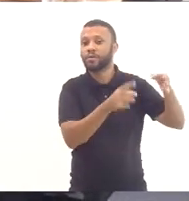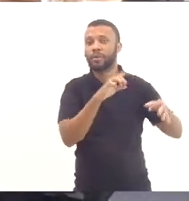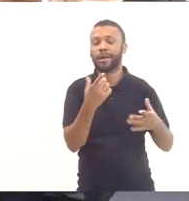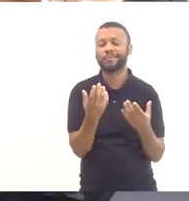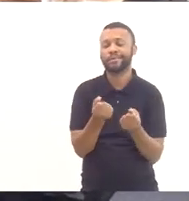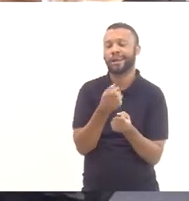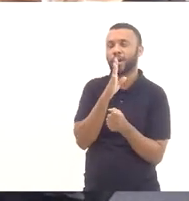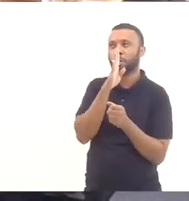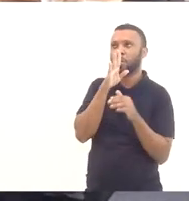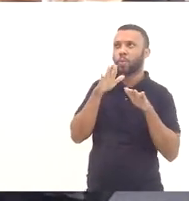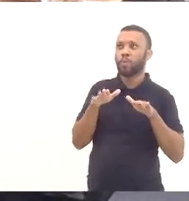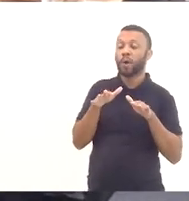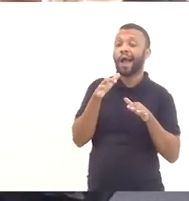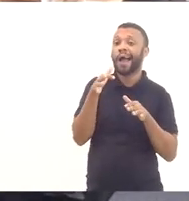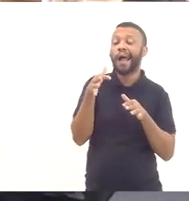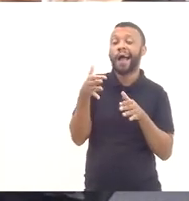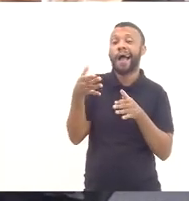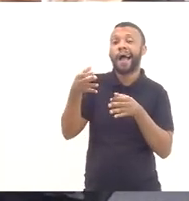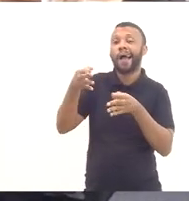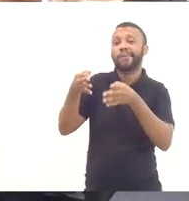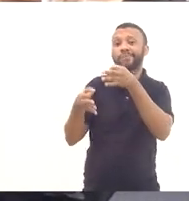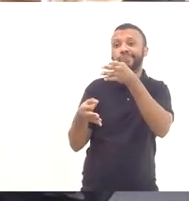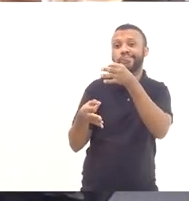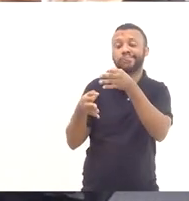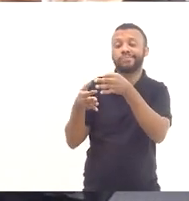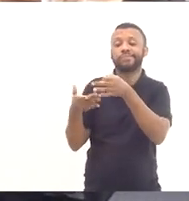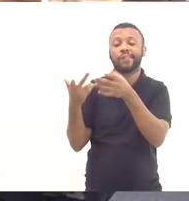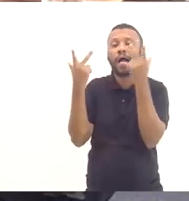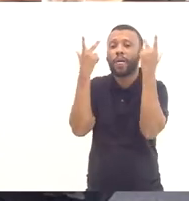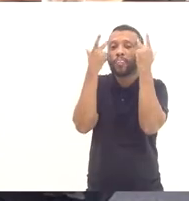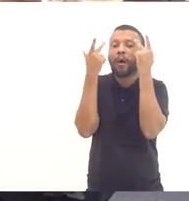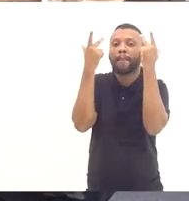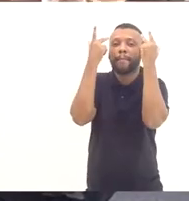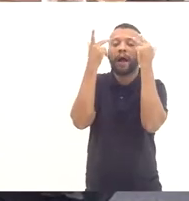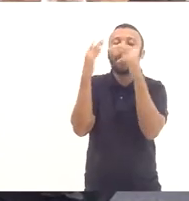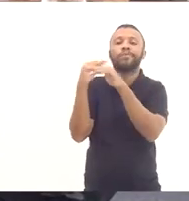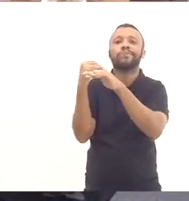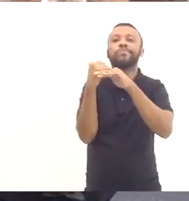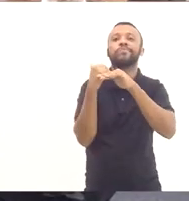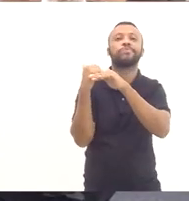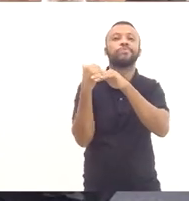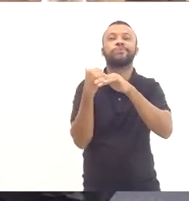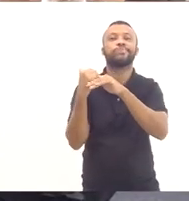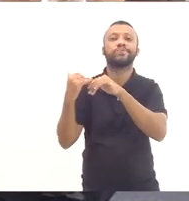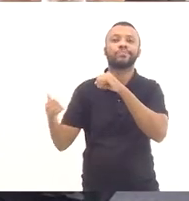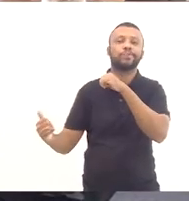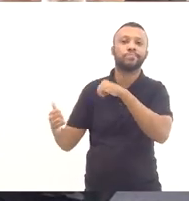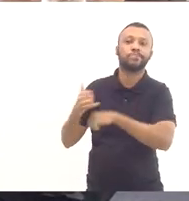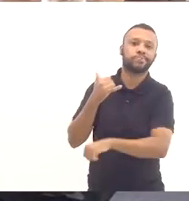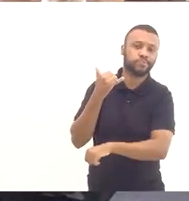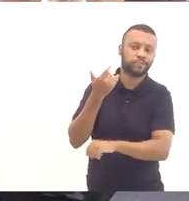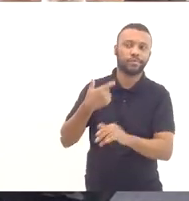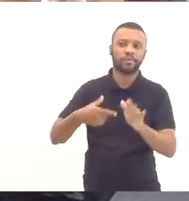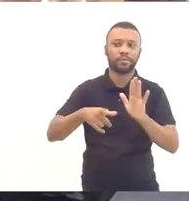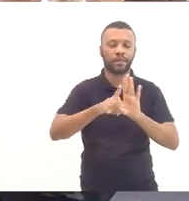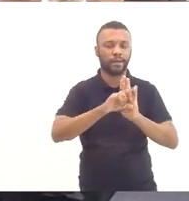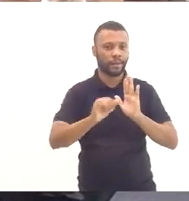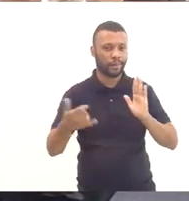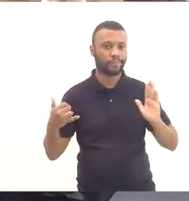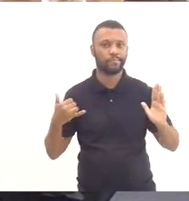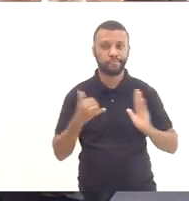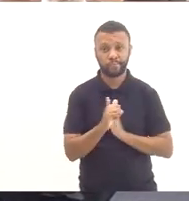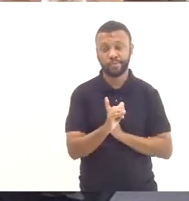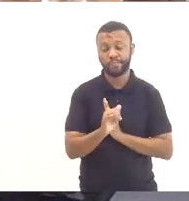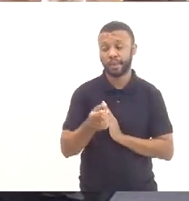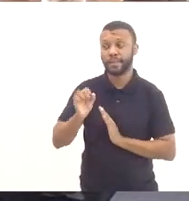se conforma a gente torna a injustiça trivial como né a gente adota o padrão de desobediência do que é certo então eu vou sem brigar